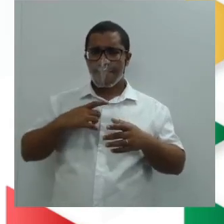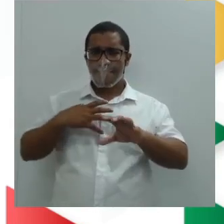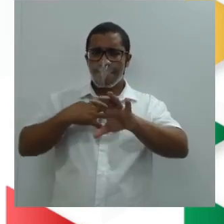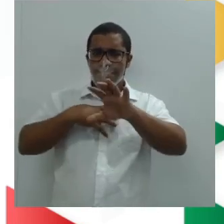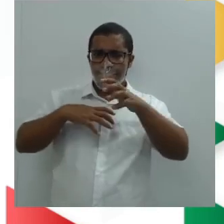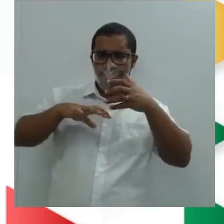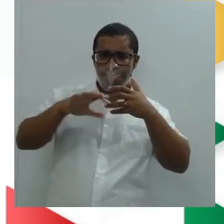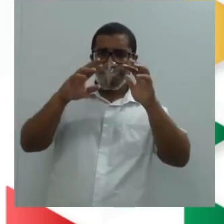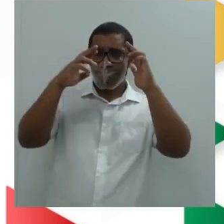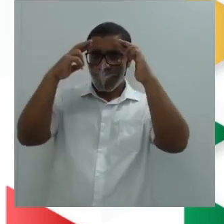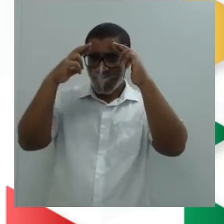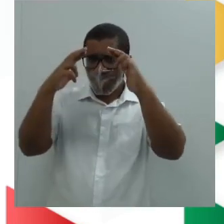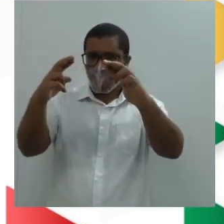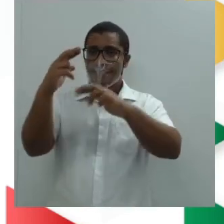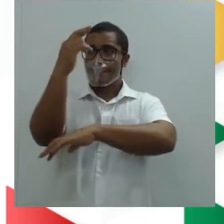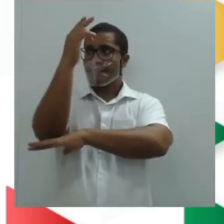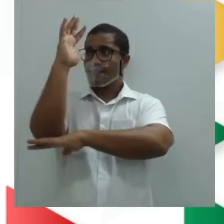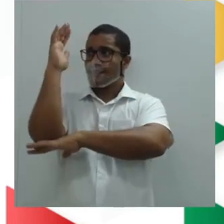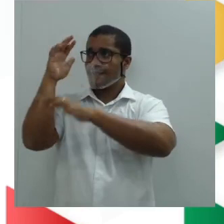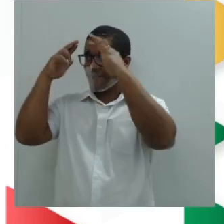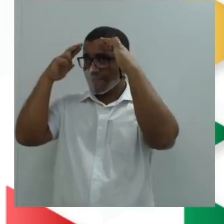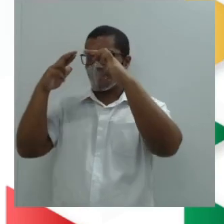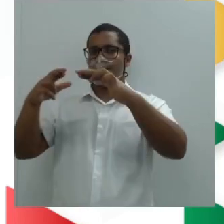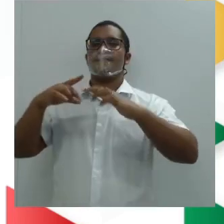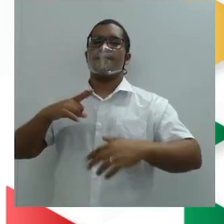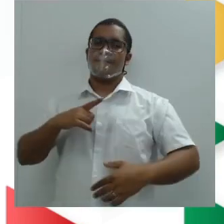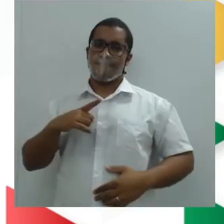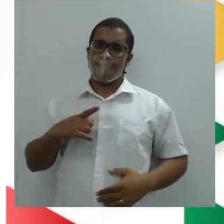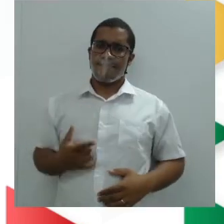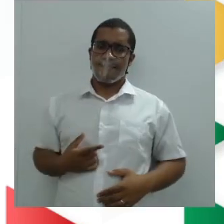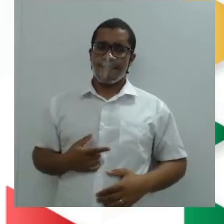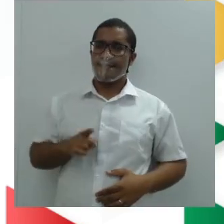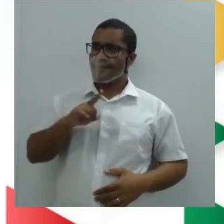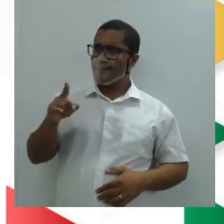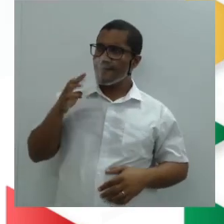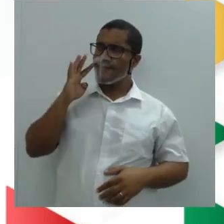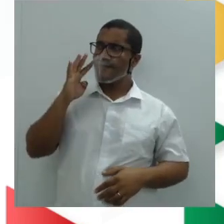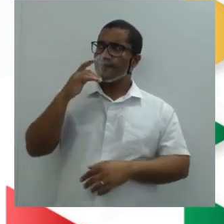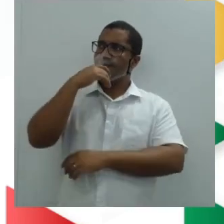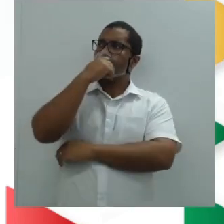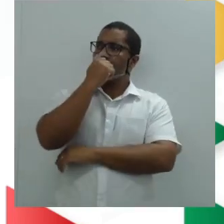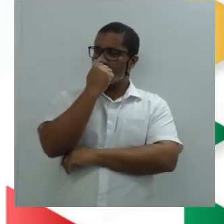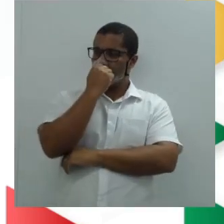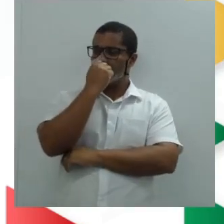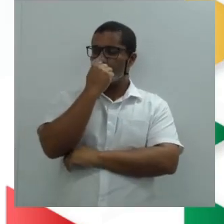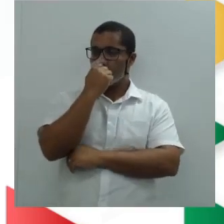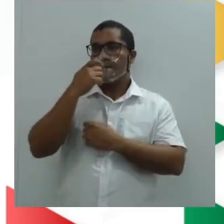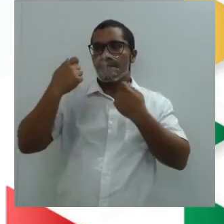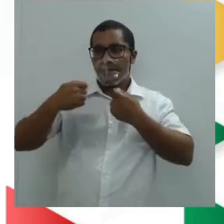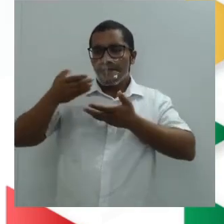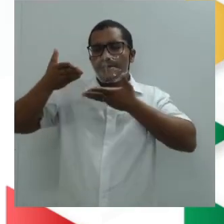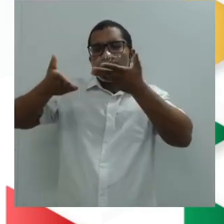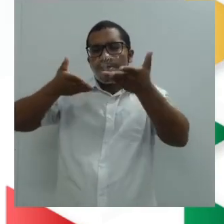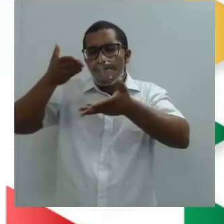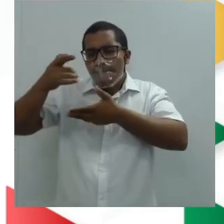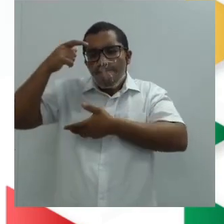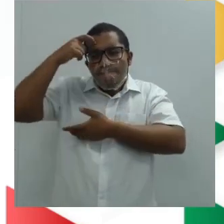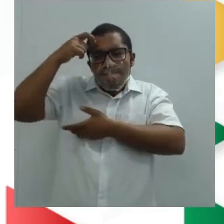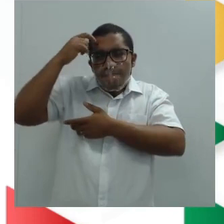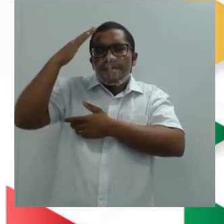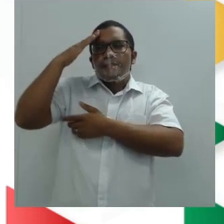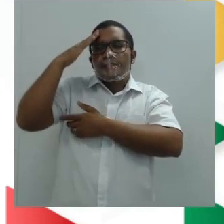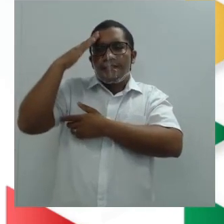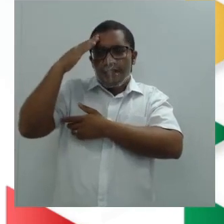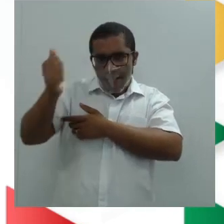e respeito ao meio ambiente. Eles têm essa visão, eles têm essa consciência, né, de que